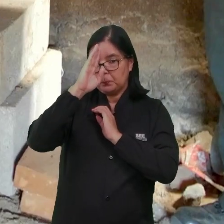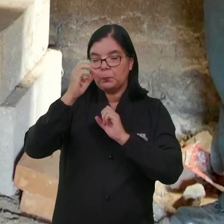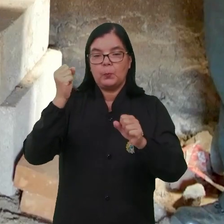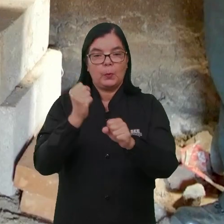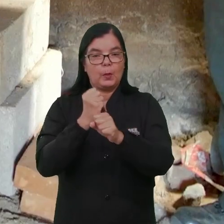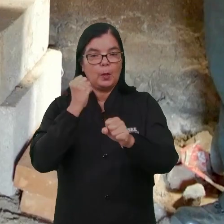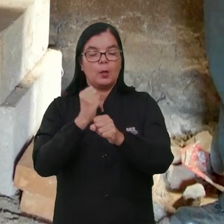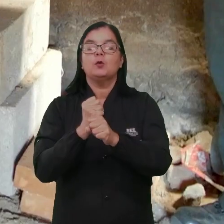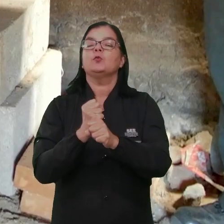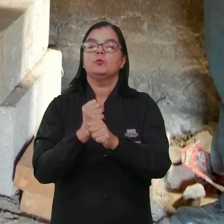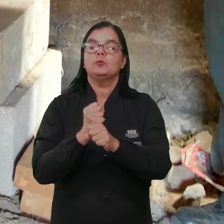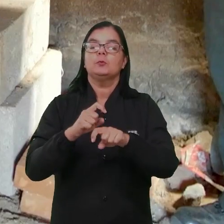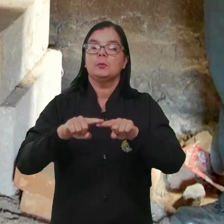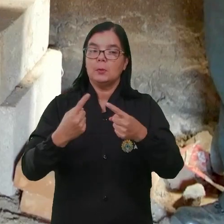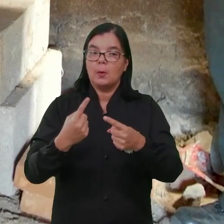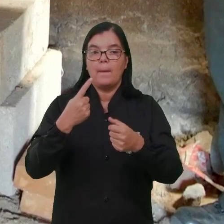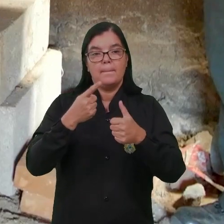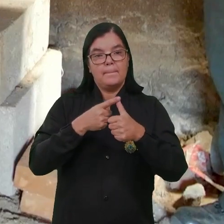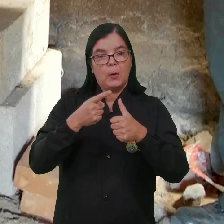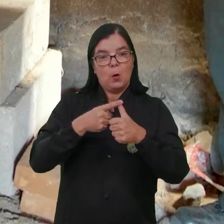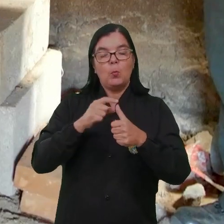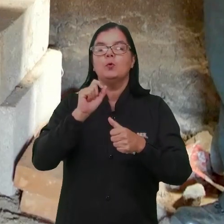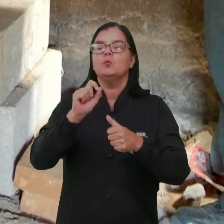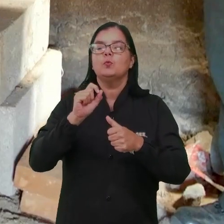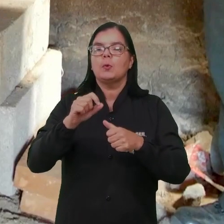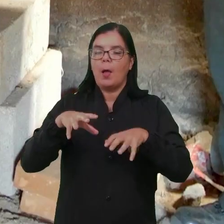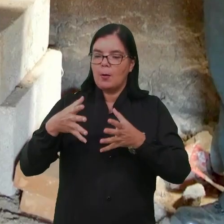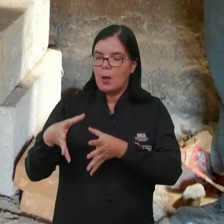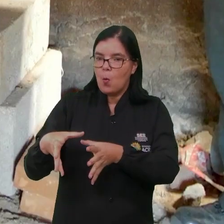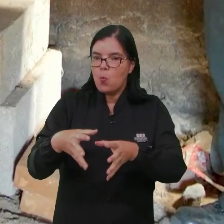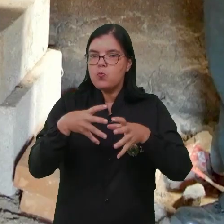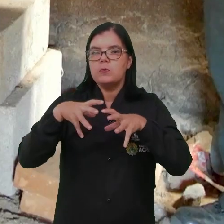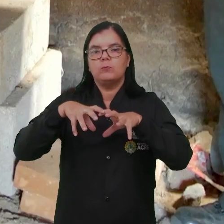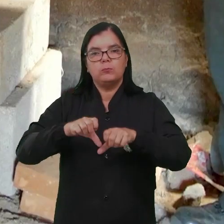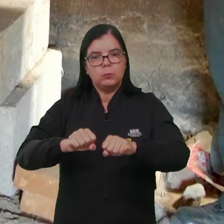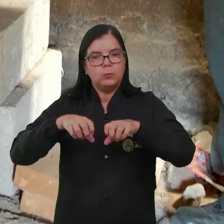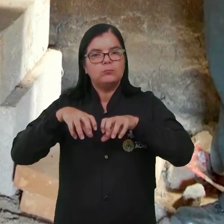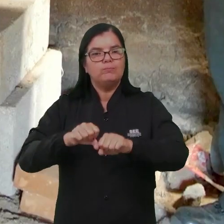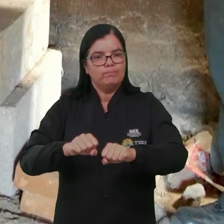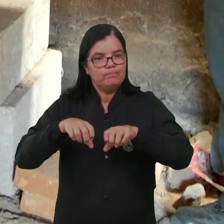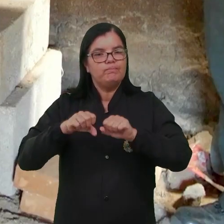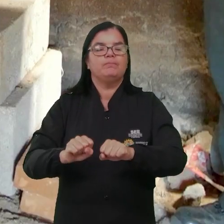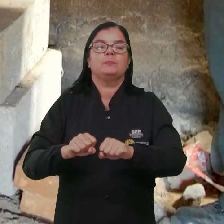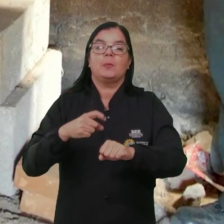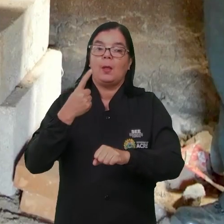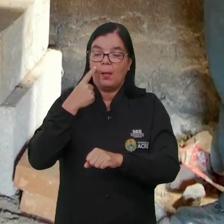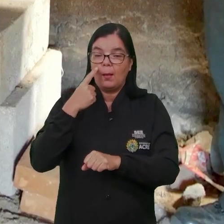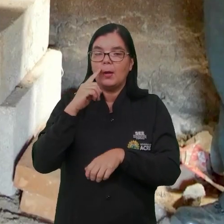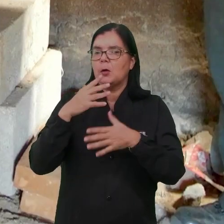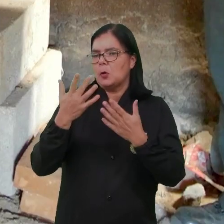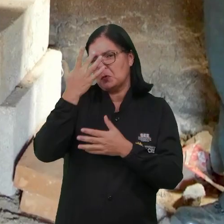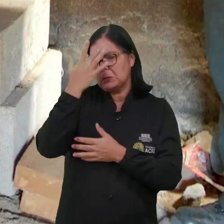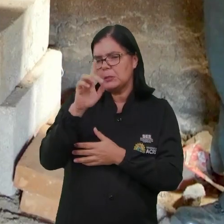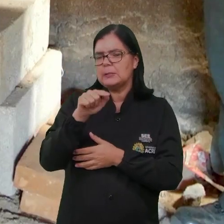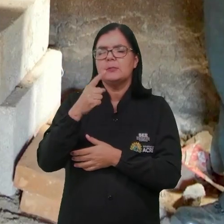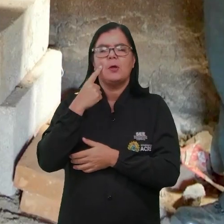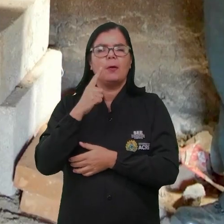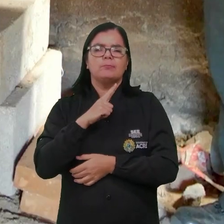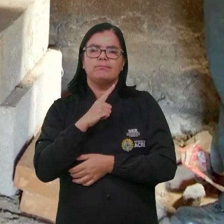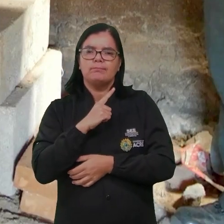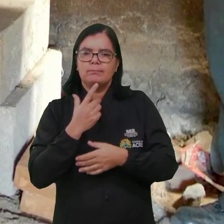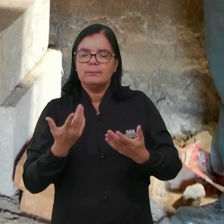construção civil, né? E aí primeiro faz a questão da extração da argila, gente. Eu não sei se vocês já